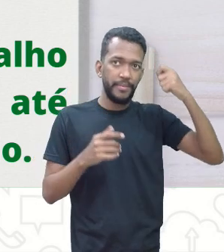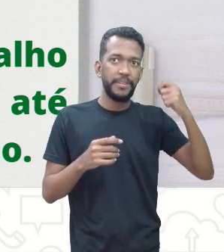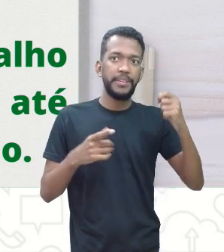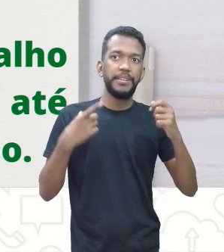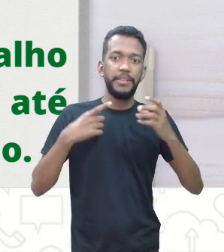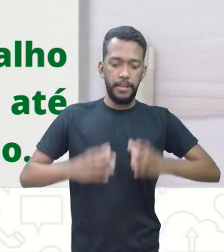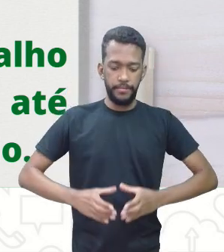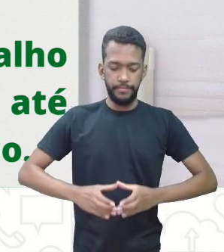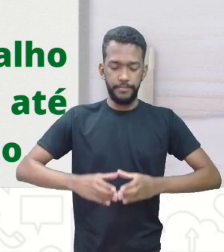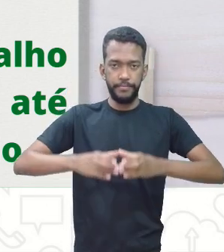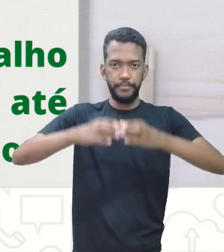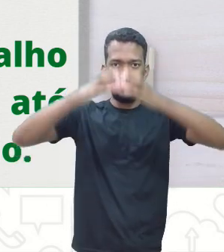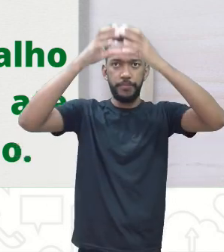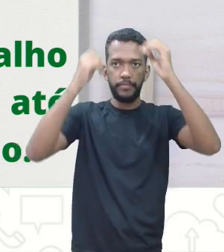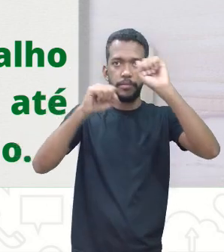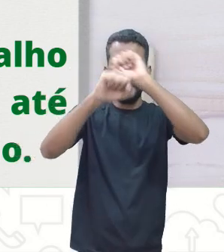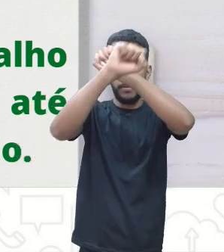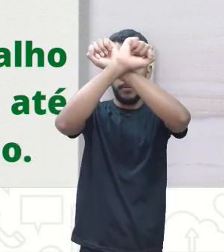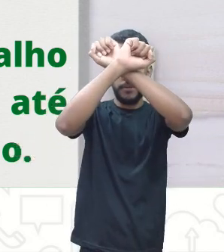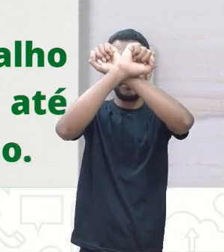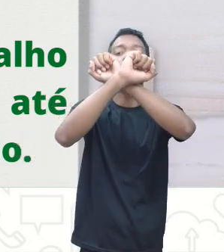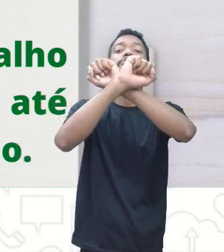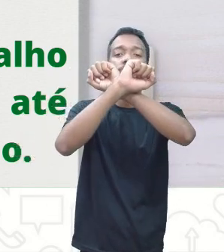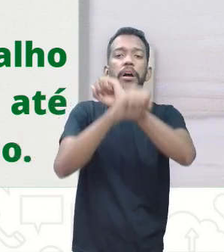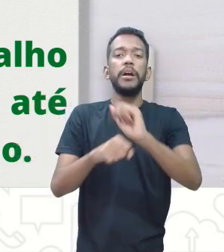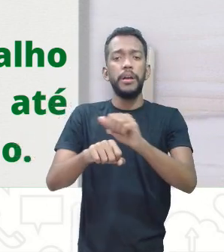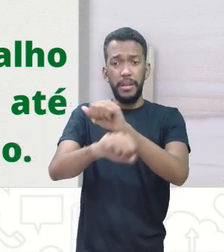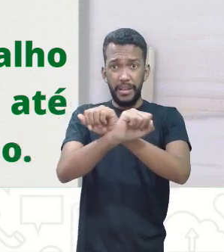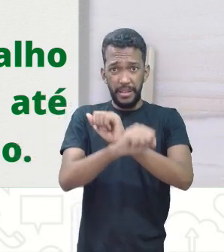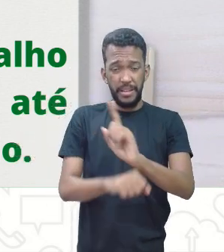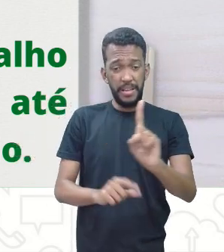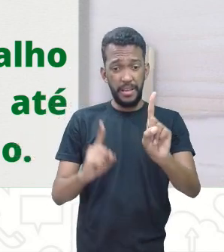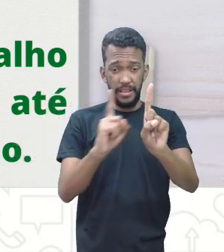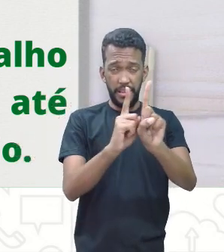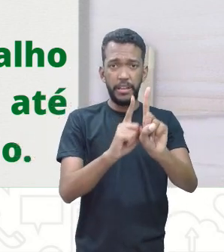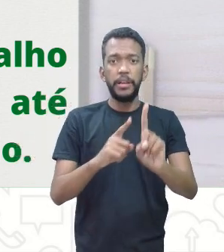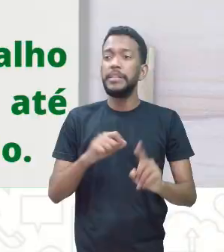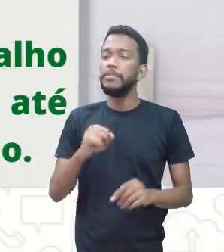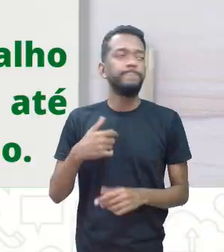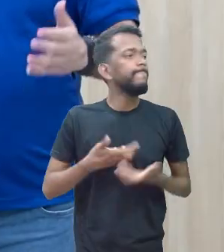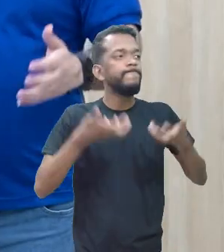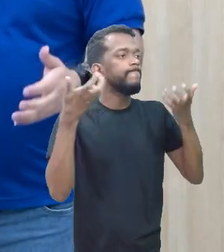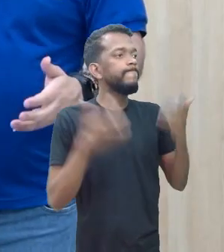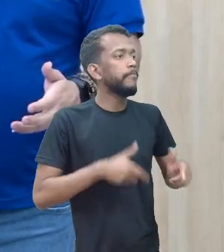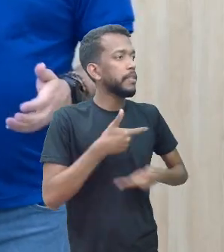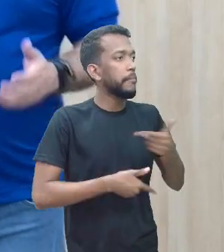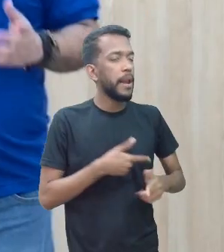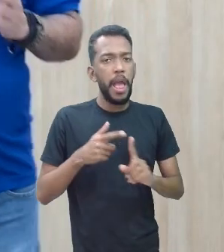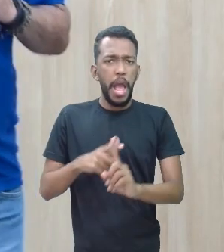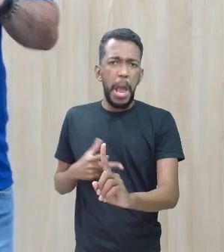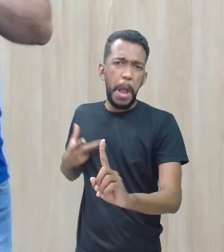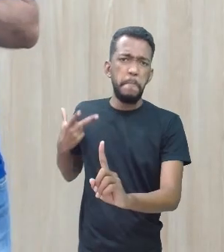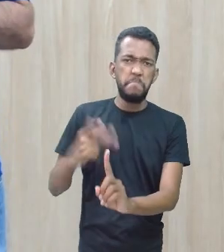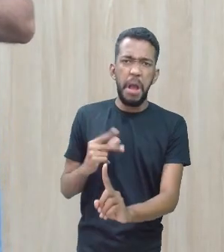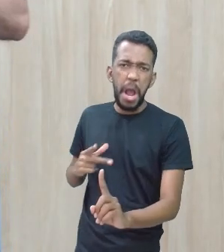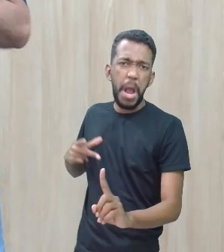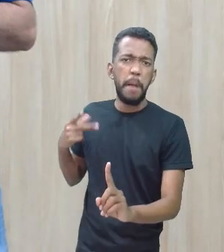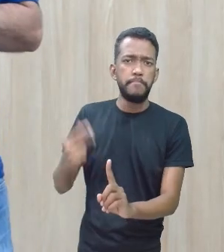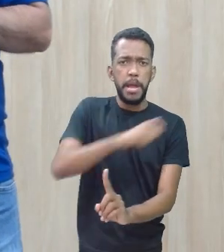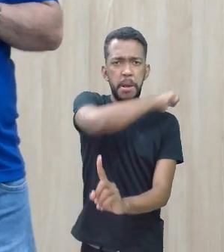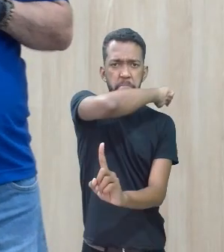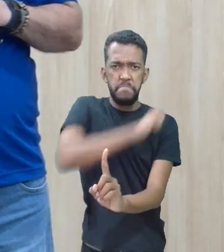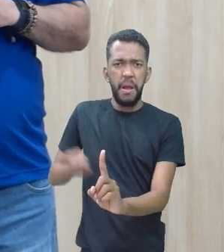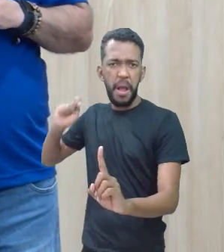pelourinho amarrado ali, e ali ele era chicoteado, isso quando ele se negava a trabalhar, ou quando acontecia,